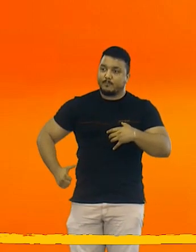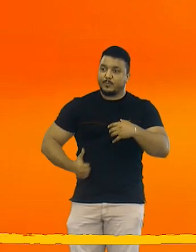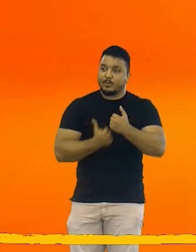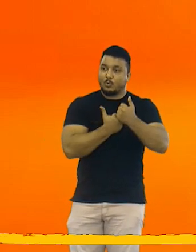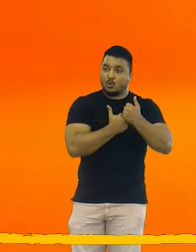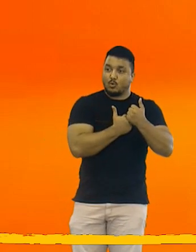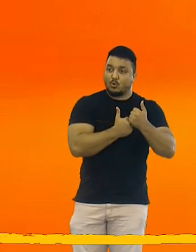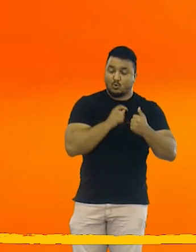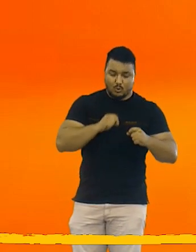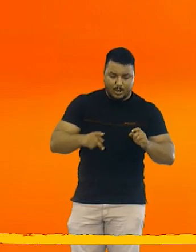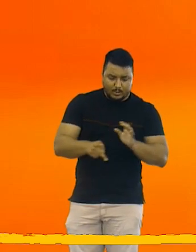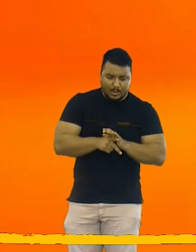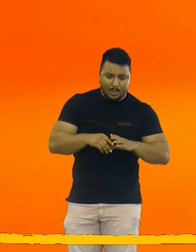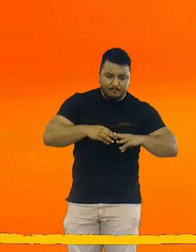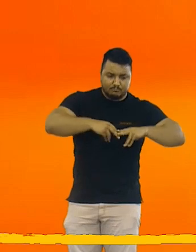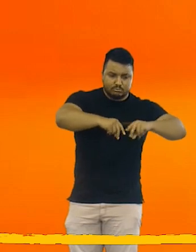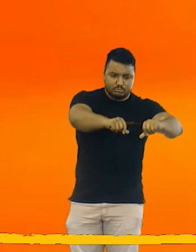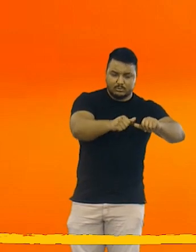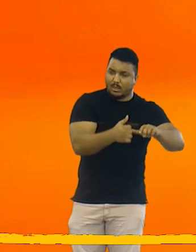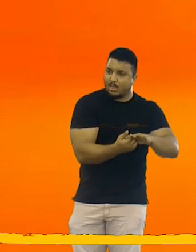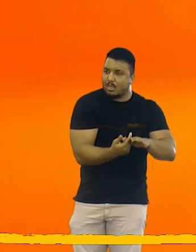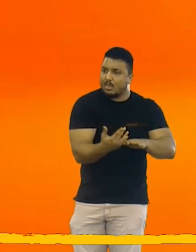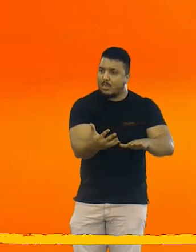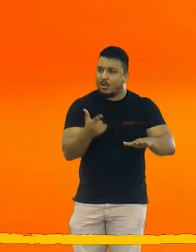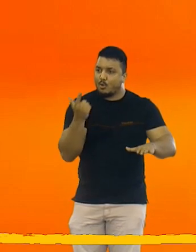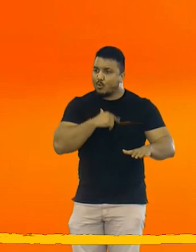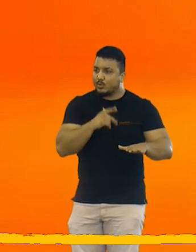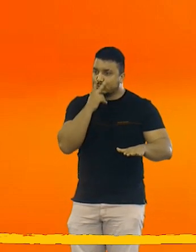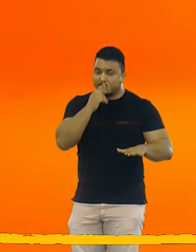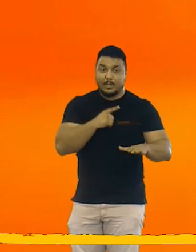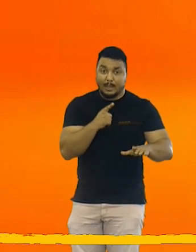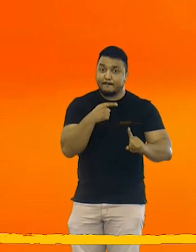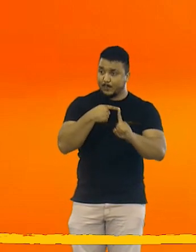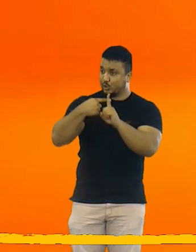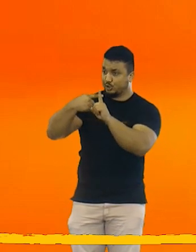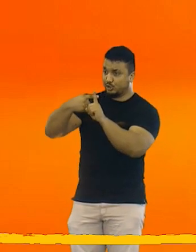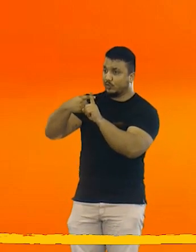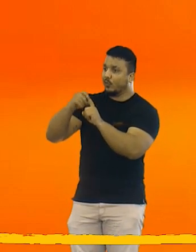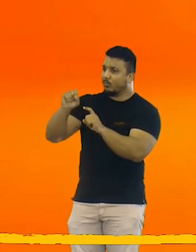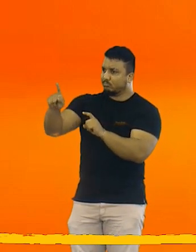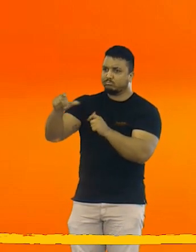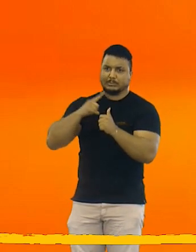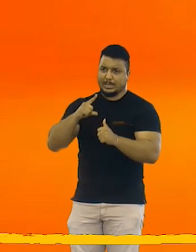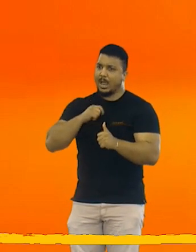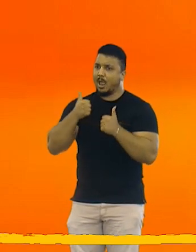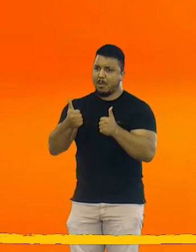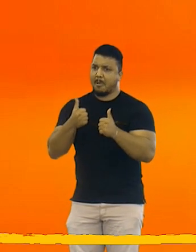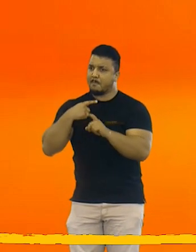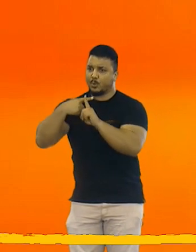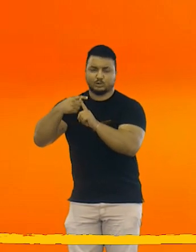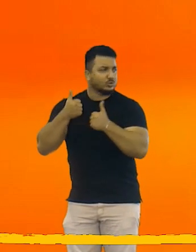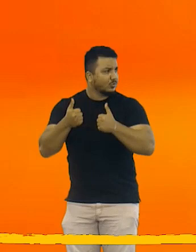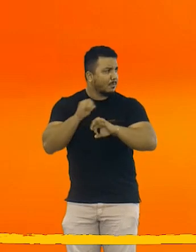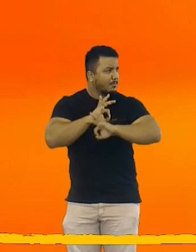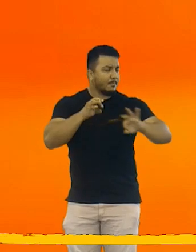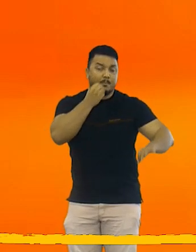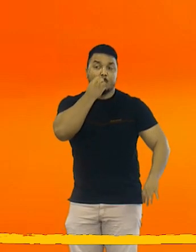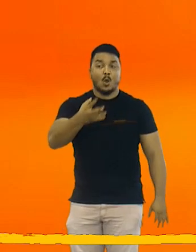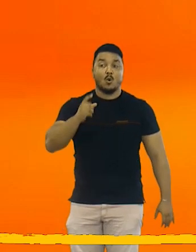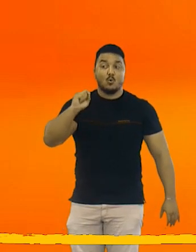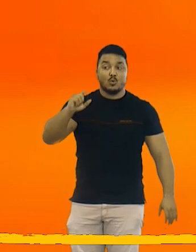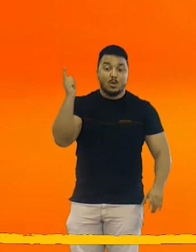Insumos, adubos, agrofertilizantes. Tem um lado positivo? Sim. Qual é o lado positivo? Ele